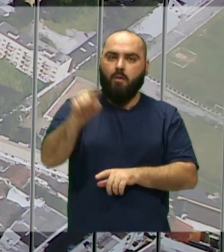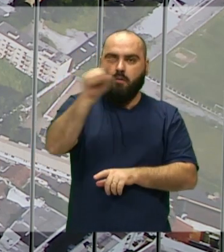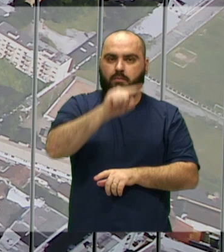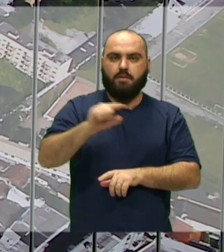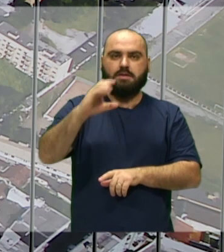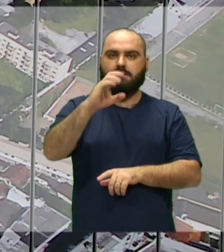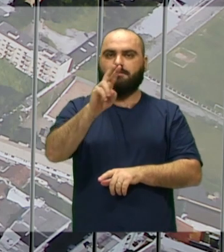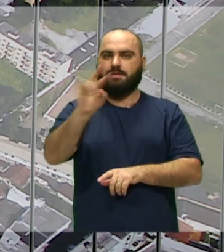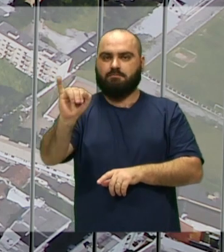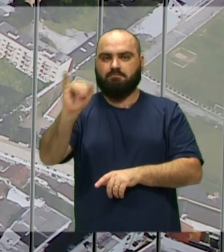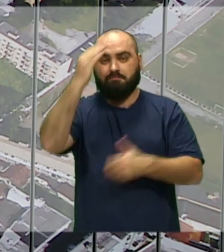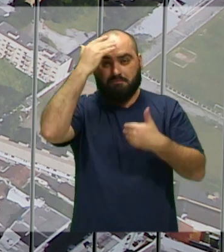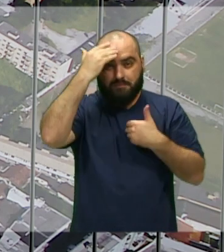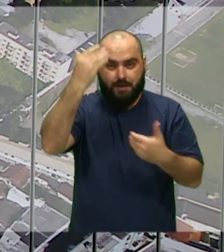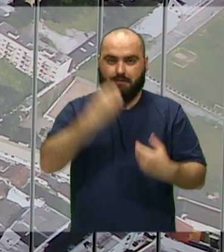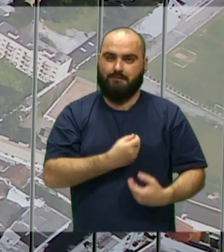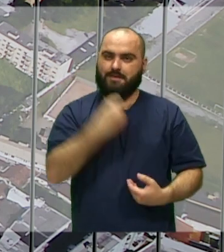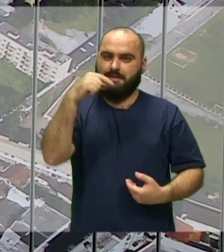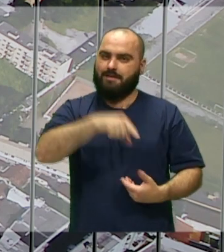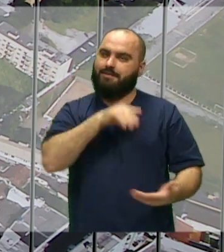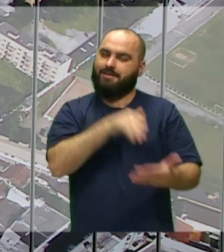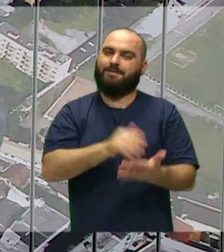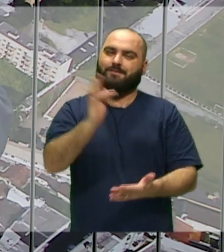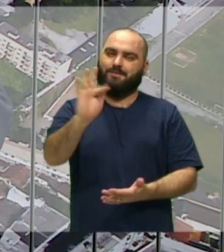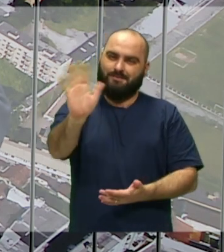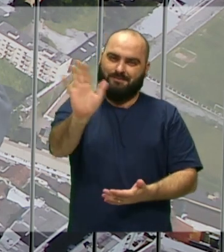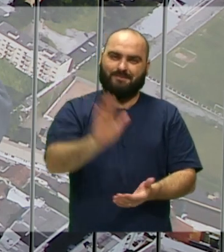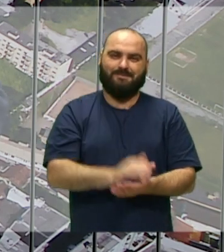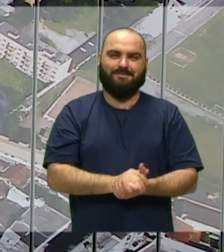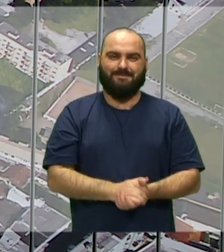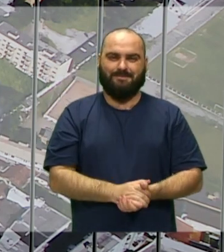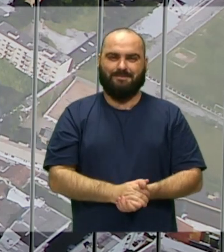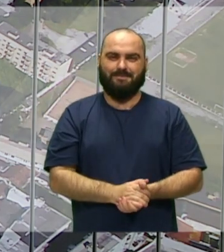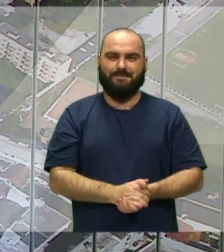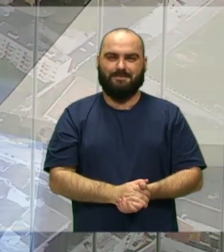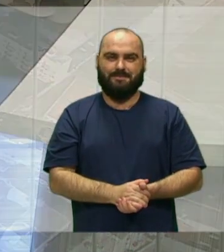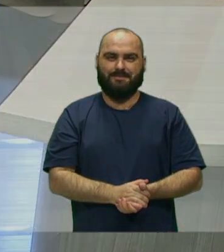Itajaí obrigado por estar com a gente e até a